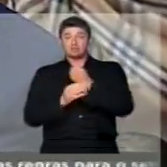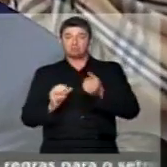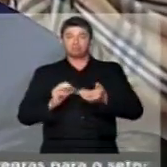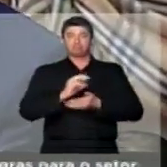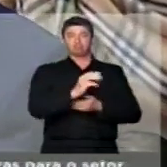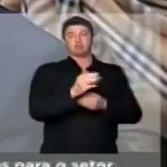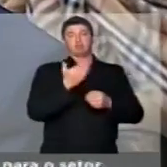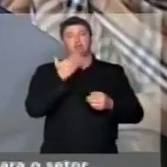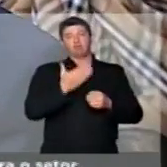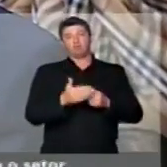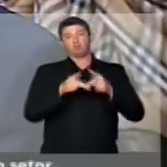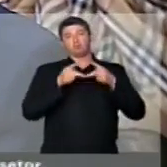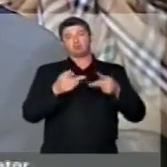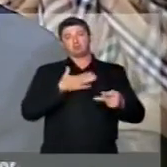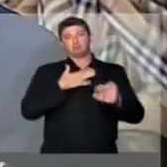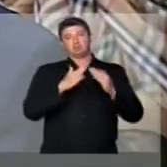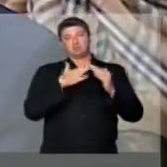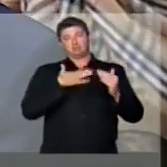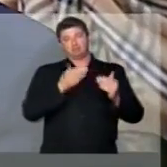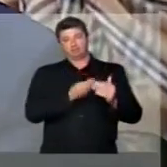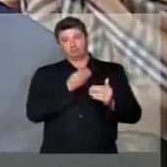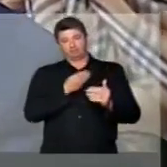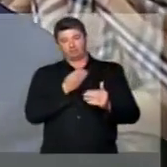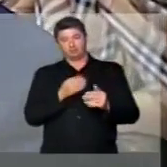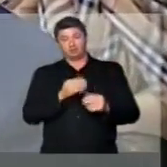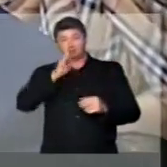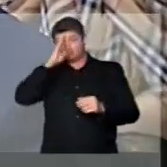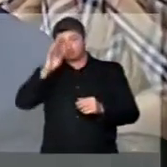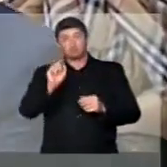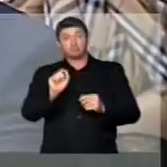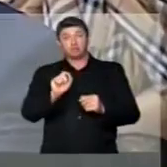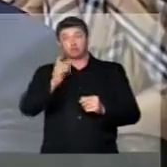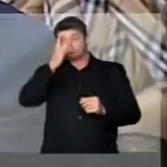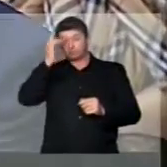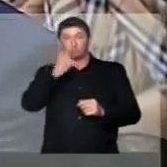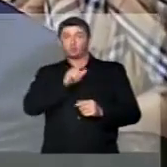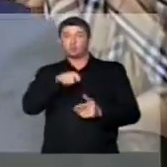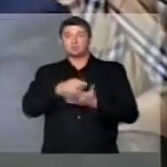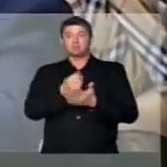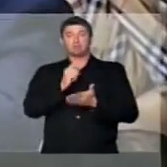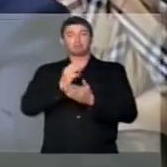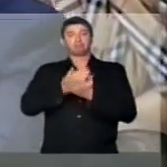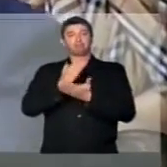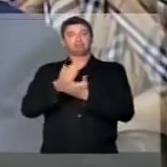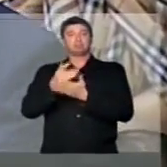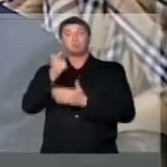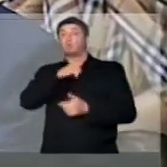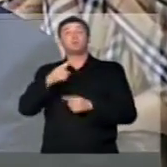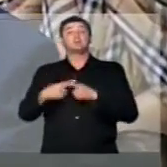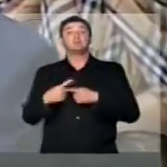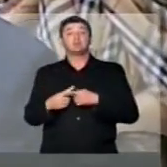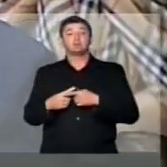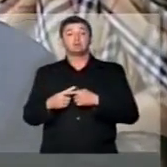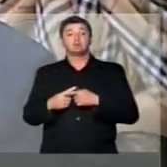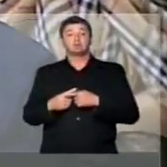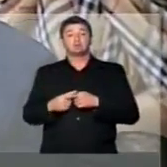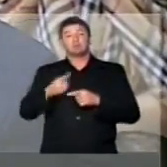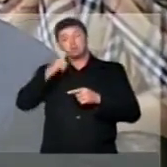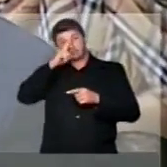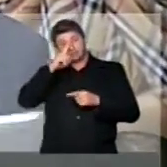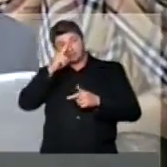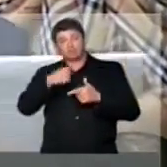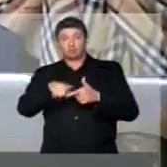segurança ao programa Minha Casa Minha Vida, especialmente aqueles que não conseguem pagar. E por que é que não consegue pagar? Por causa da